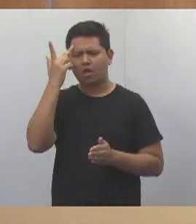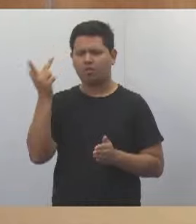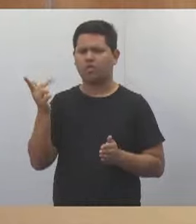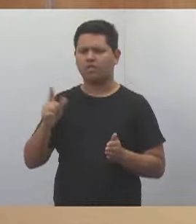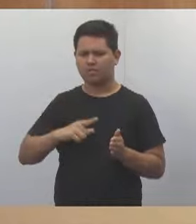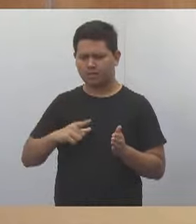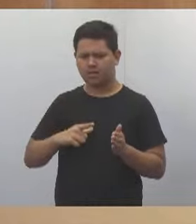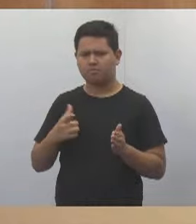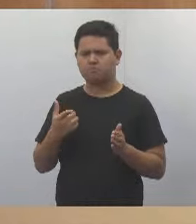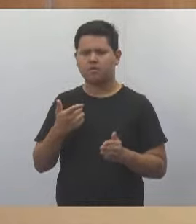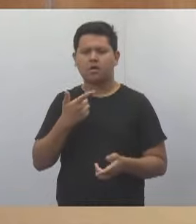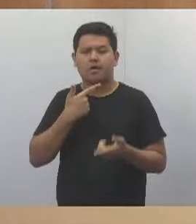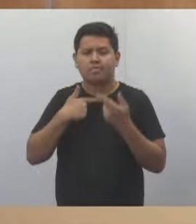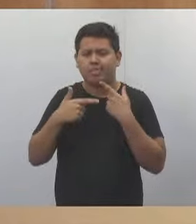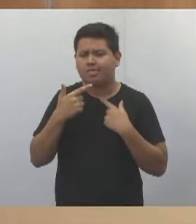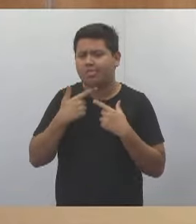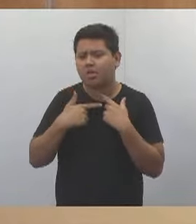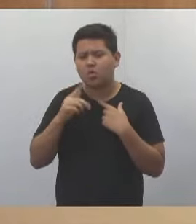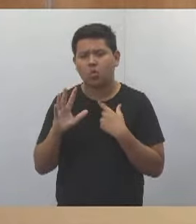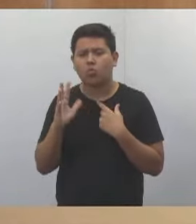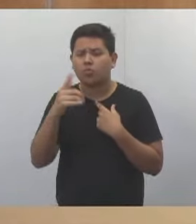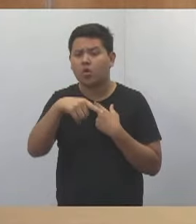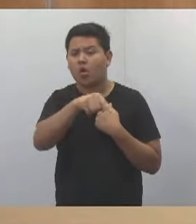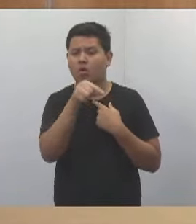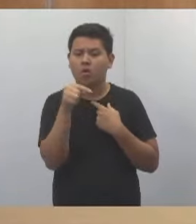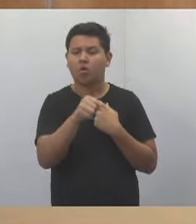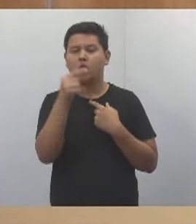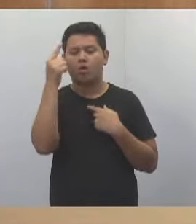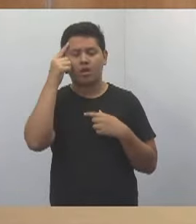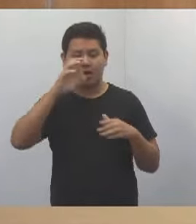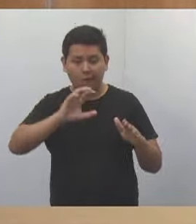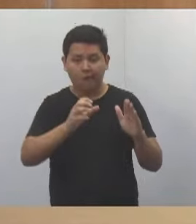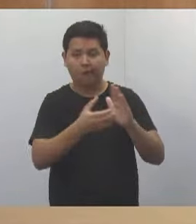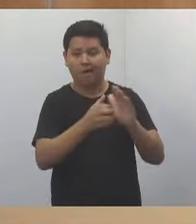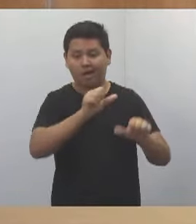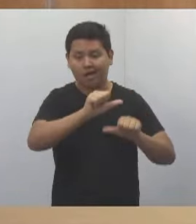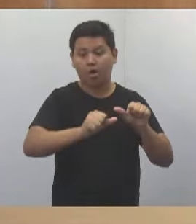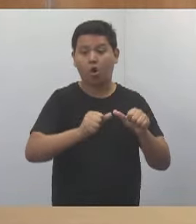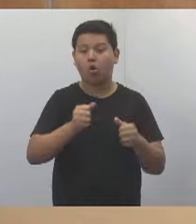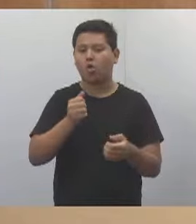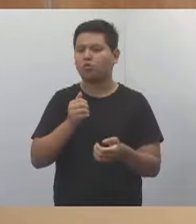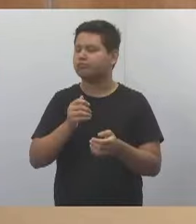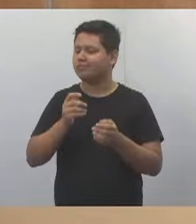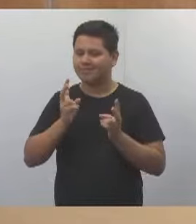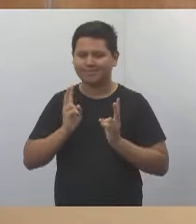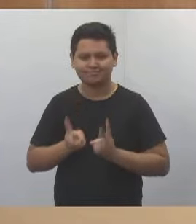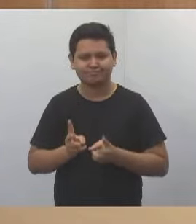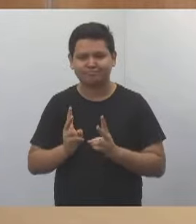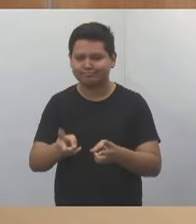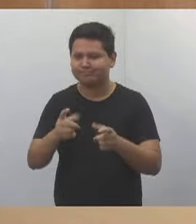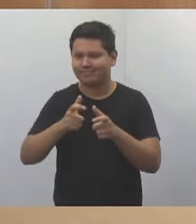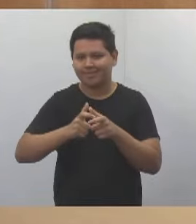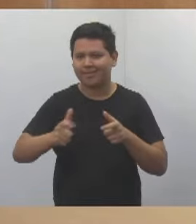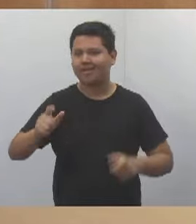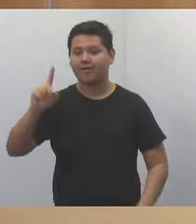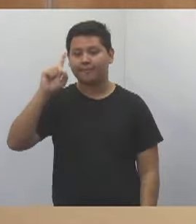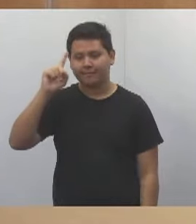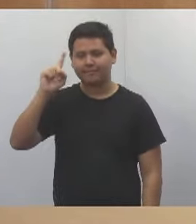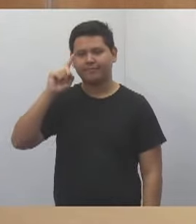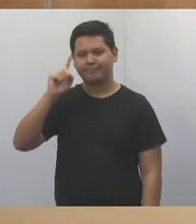efeito desejado e a prática de escapamentos adulterados continua a aumentar